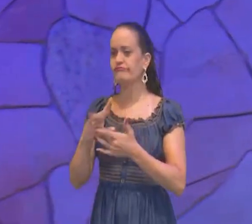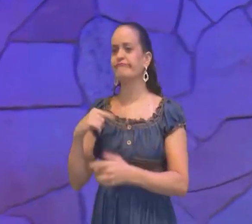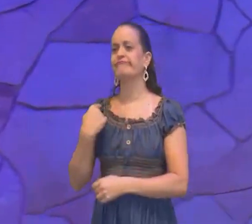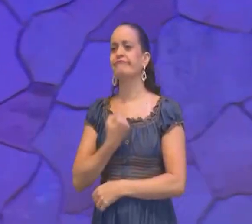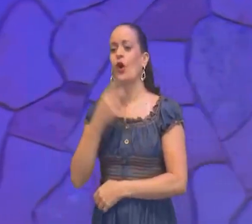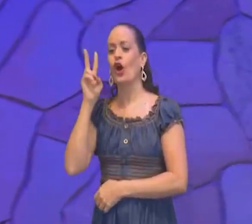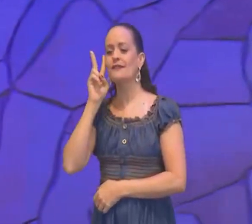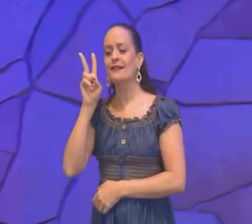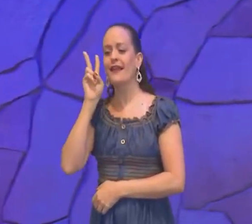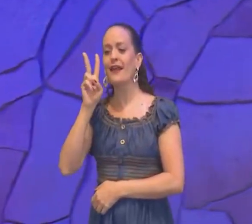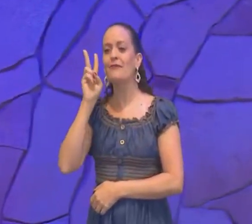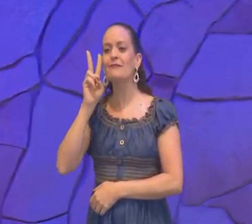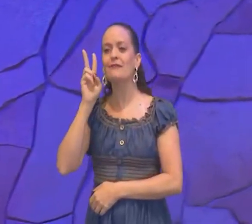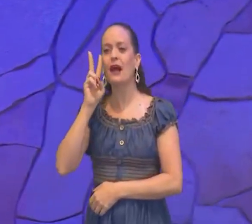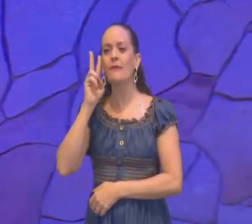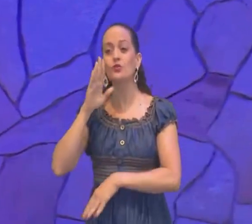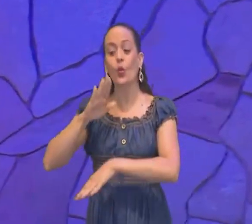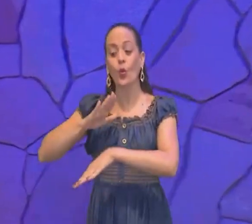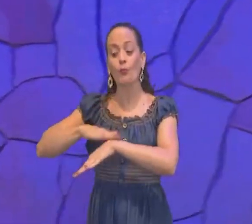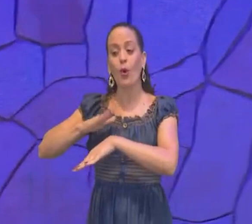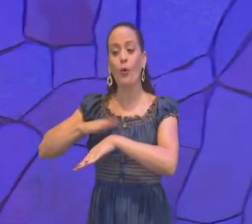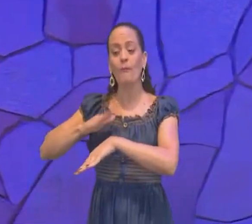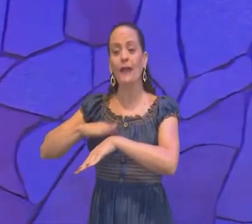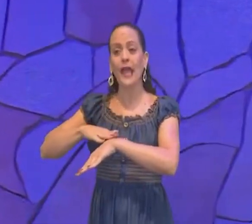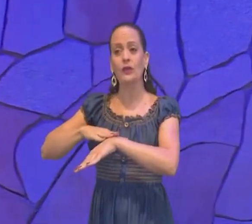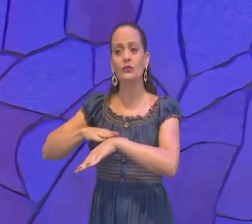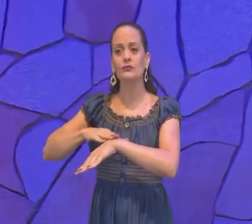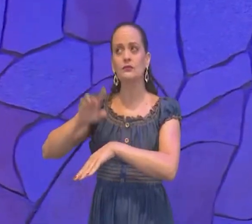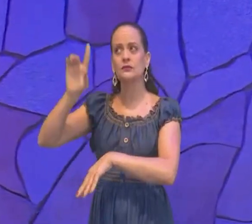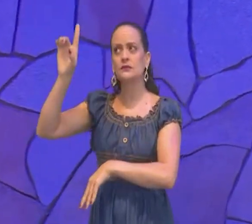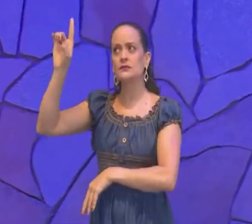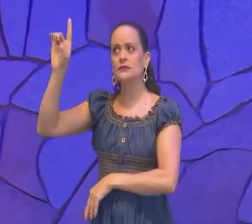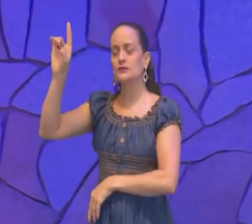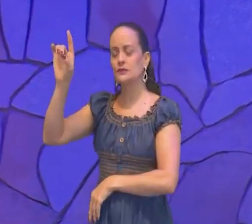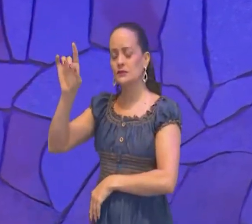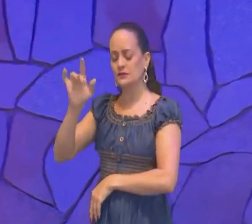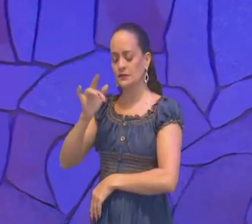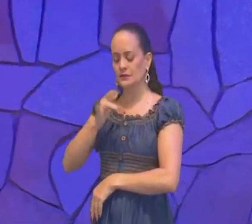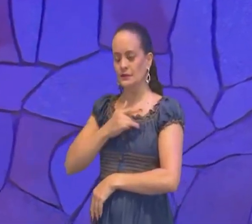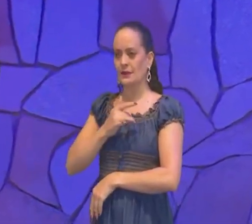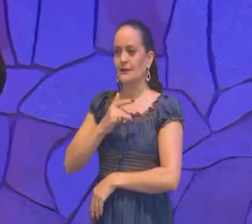lembramos exatamente o momento quando o Senhor entrou no nosso